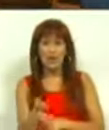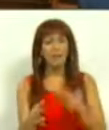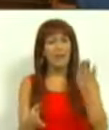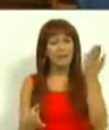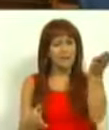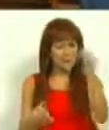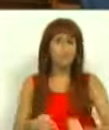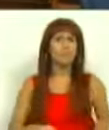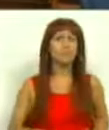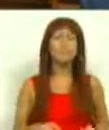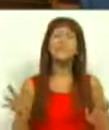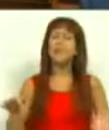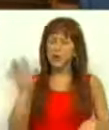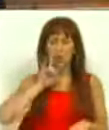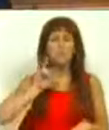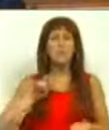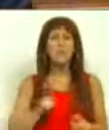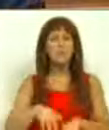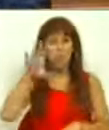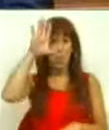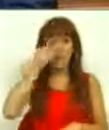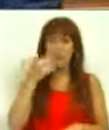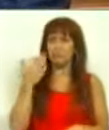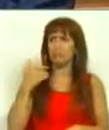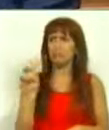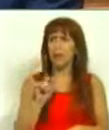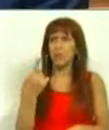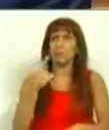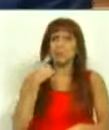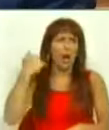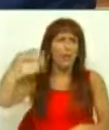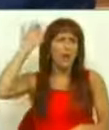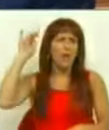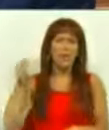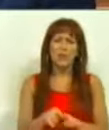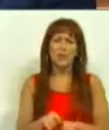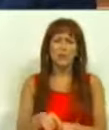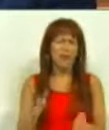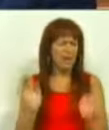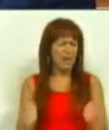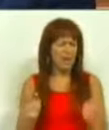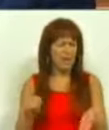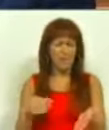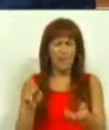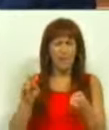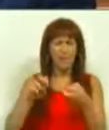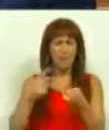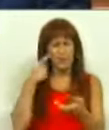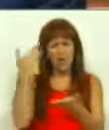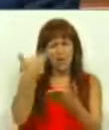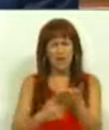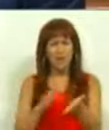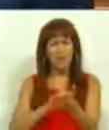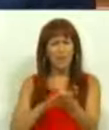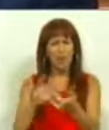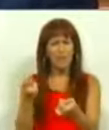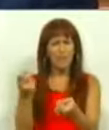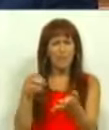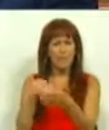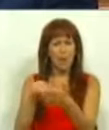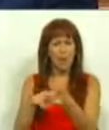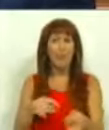Ora, vou terminar, Sr. Deputado. Vou terminar, Sr. Presidente. O Governo há mais de um mês que veio dispensar a comprovação da insuficiência económica. E tal como o